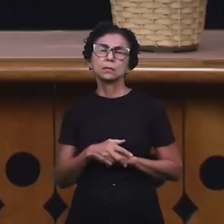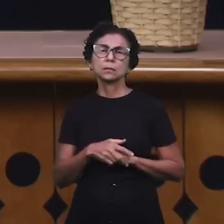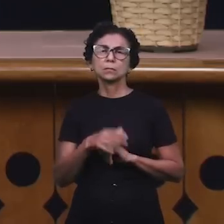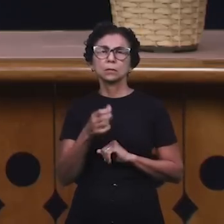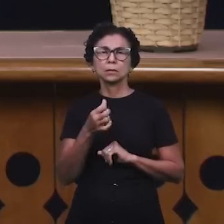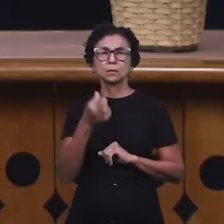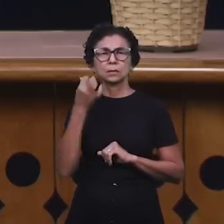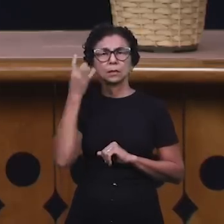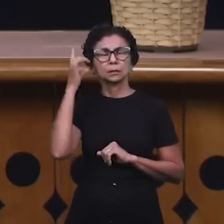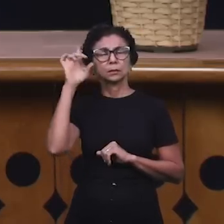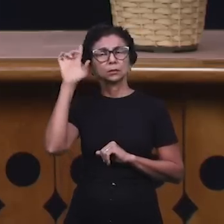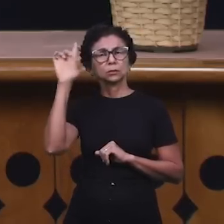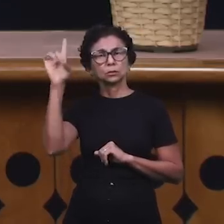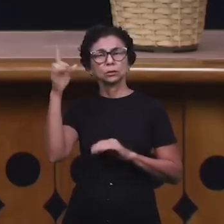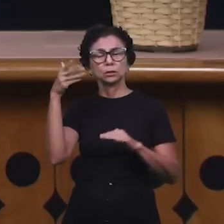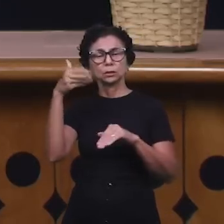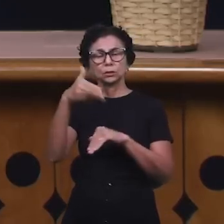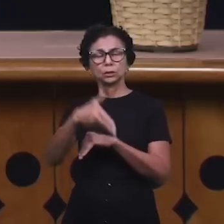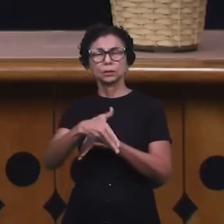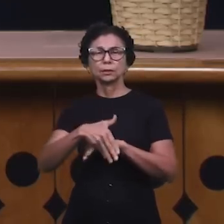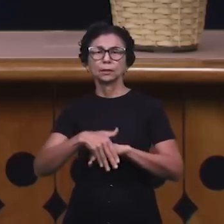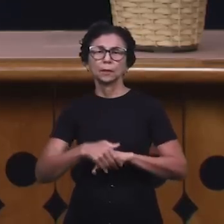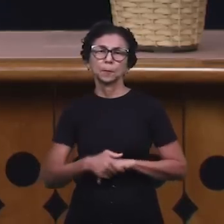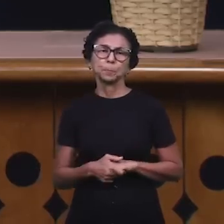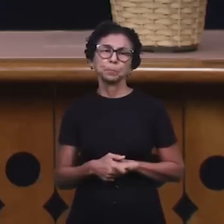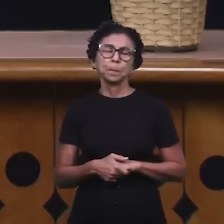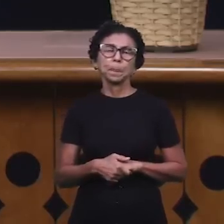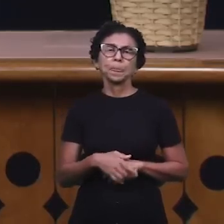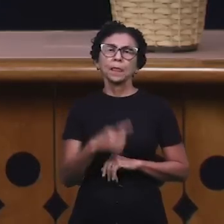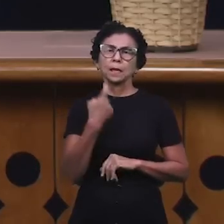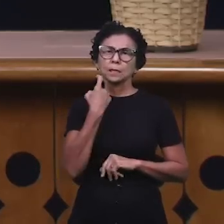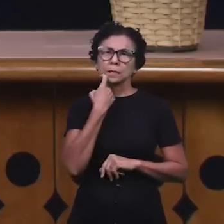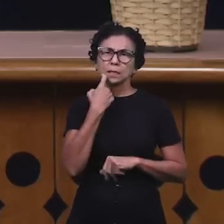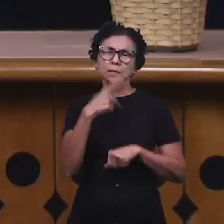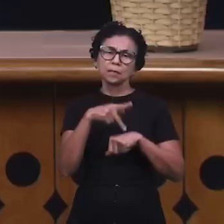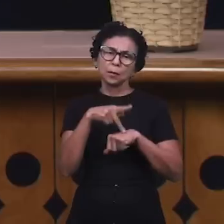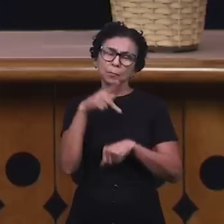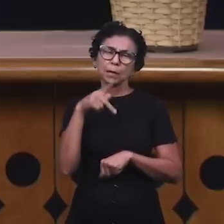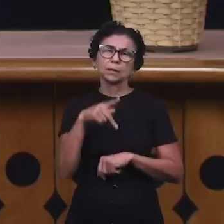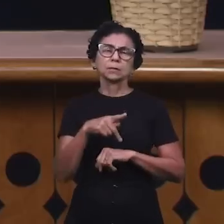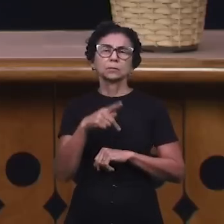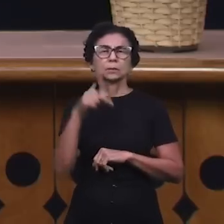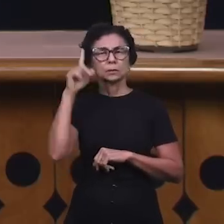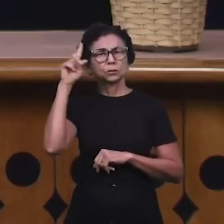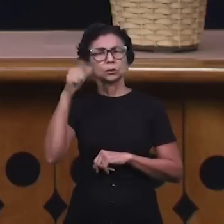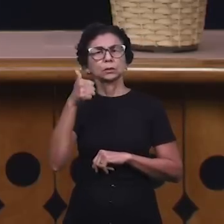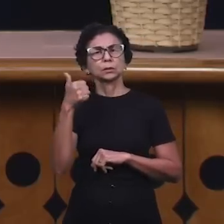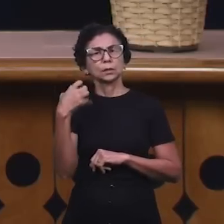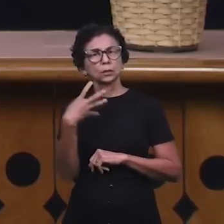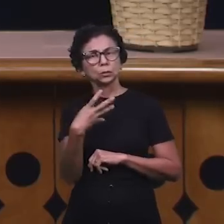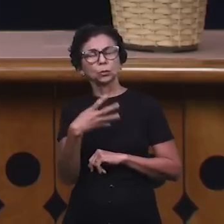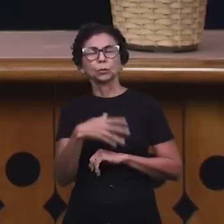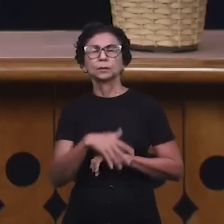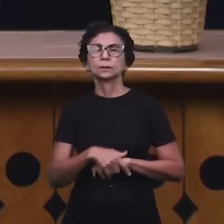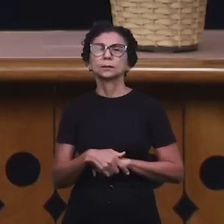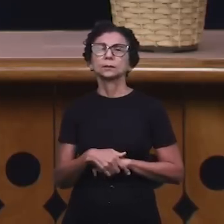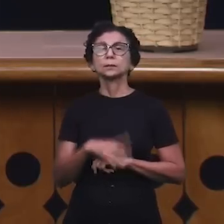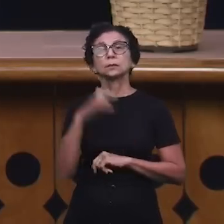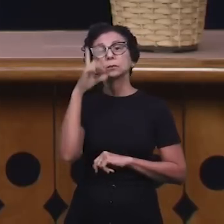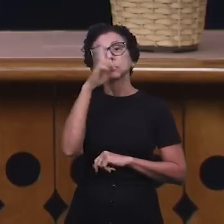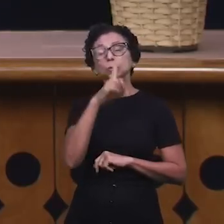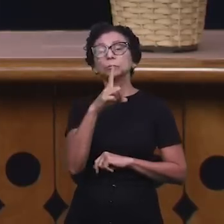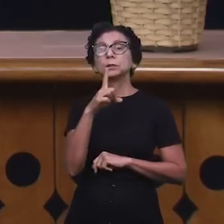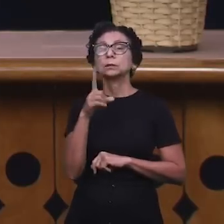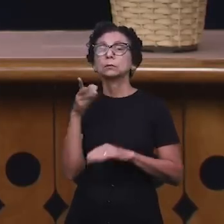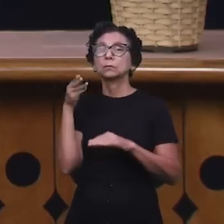sempre no dia 14 do primeiro mês, sexta-feira. Então, fazendo as contas, domingo foi a entrada triunfal.